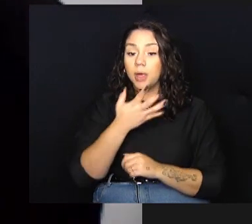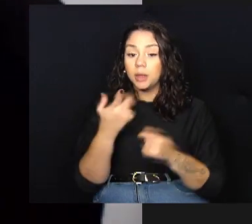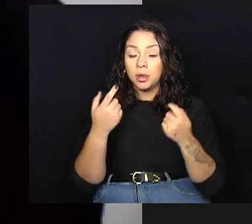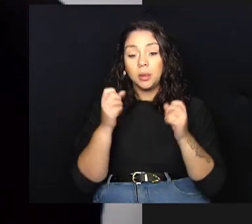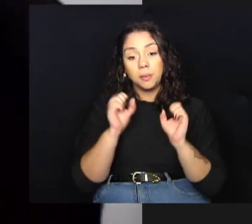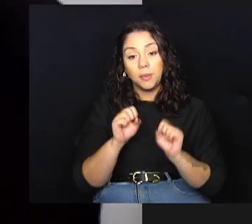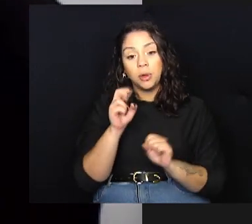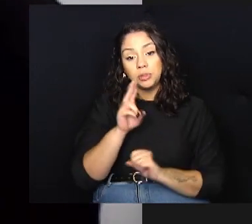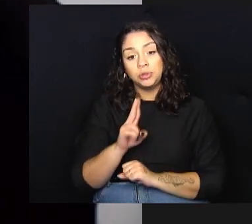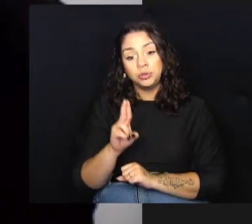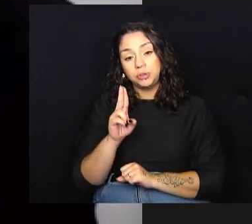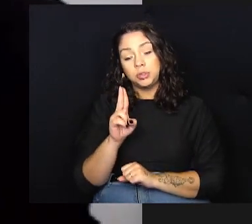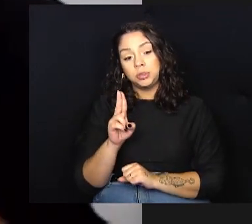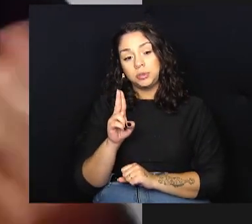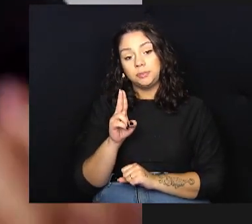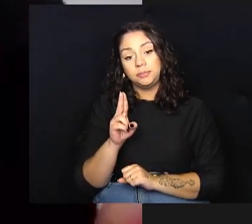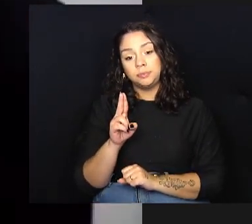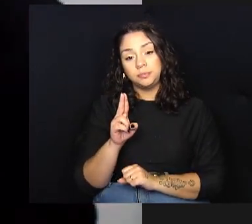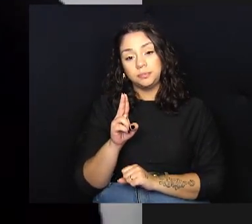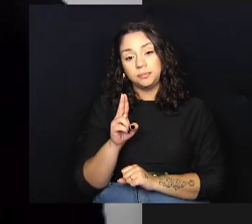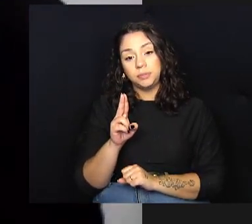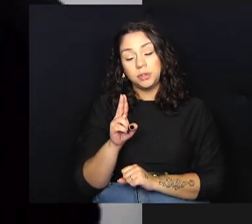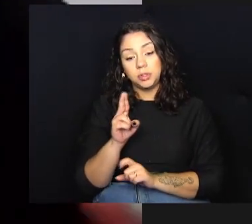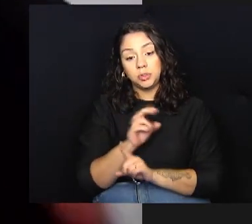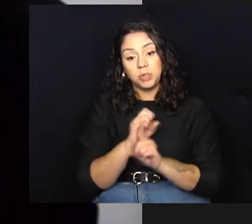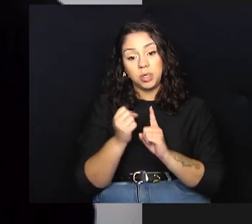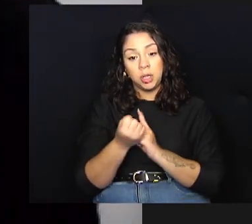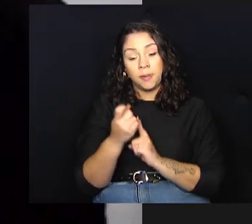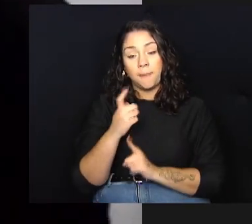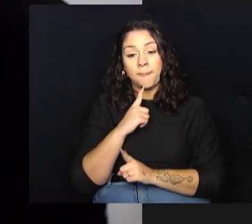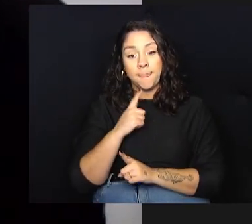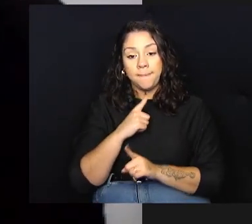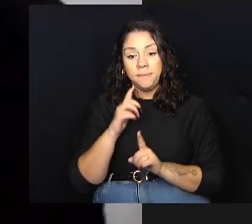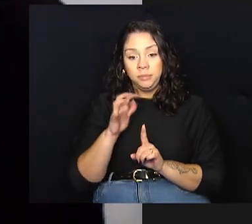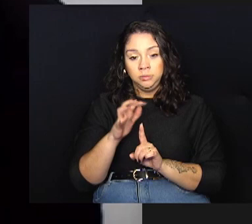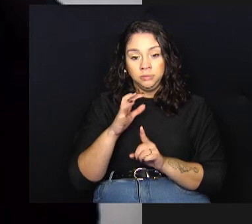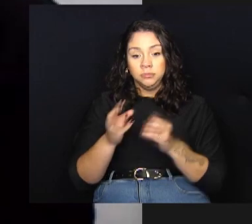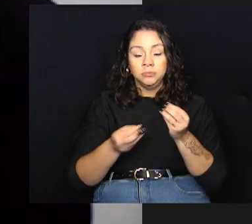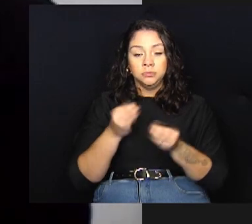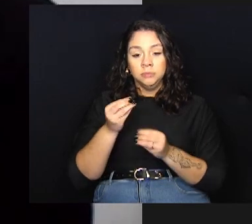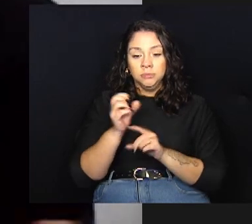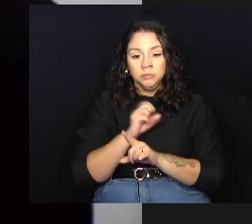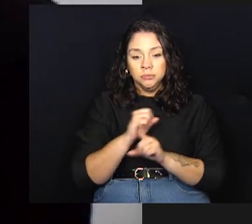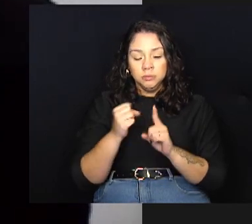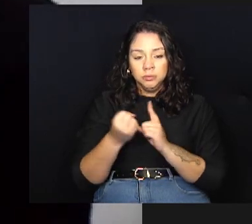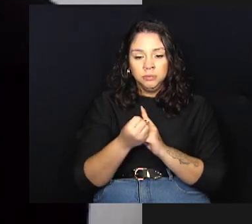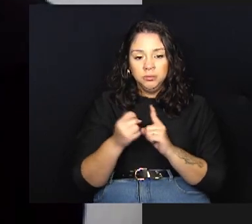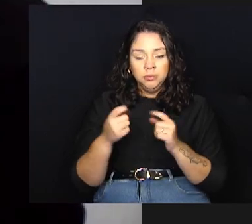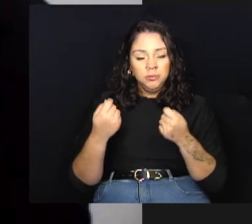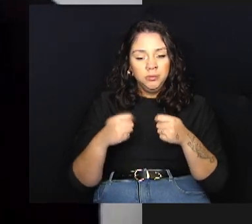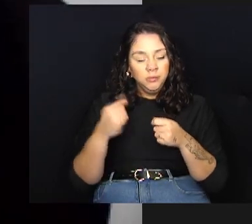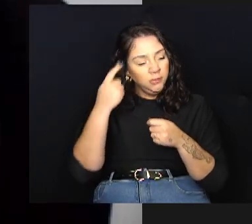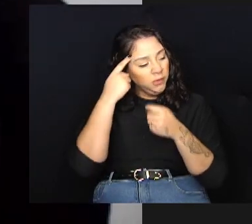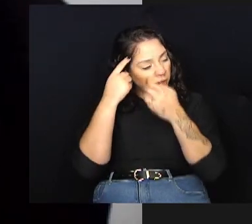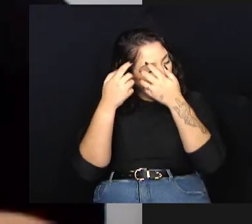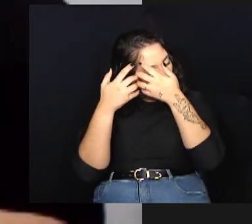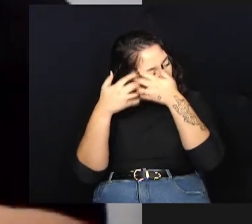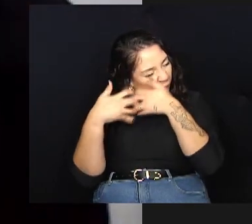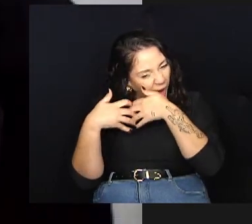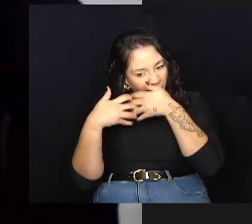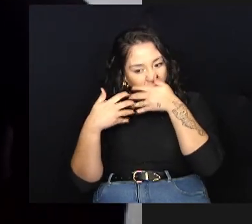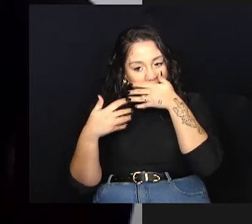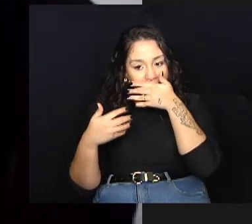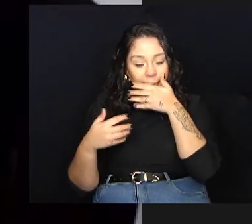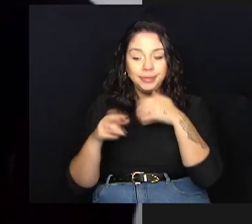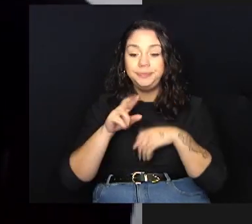pelo conjunto da sociedade ela reflete ao mesmo tempo a dinâmica da sociedade e tem que ser pensada tem que ser trabalhada não